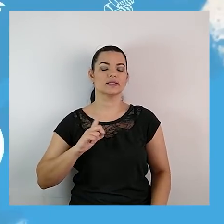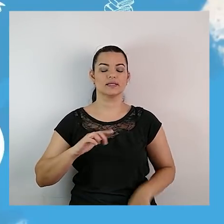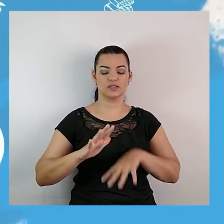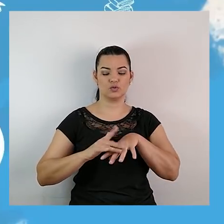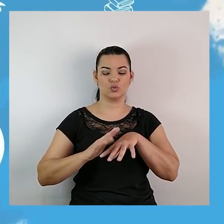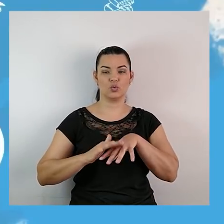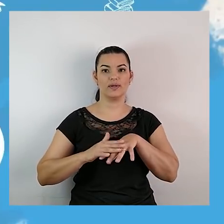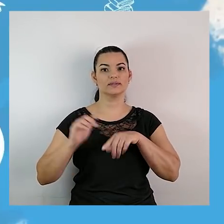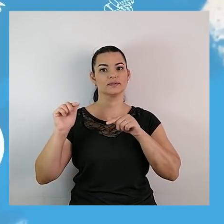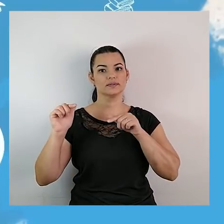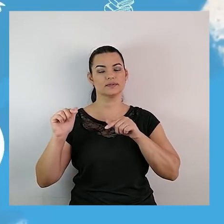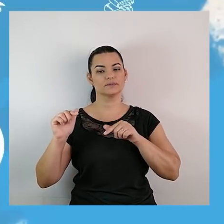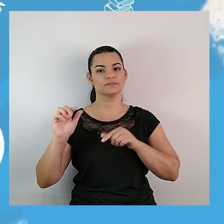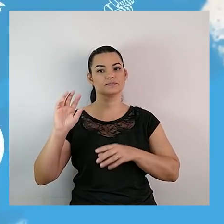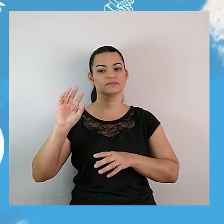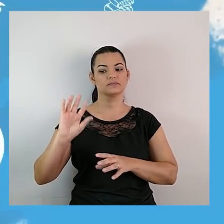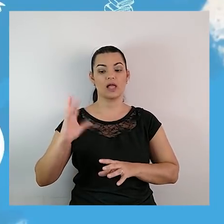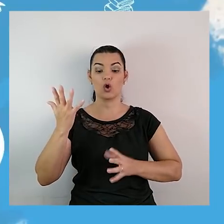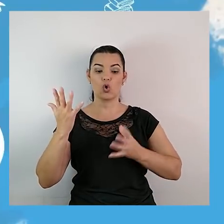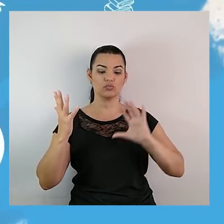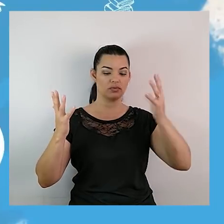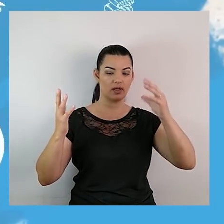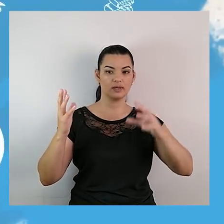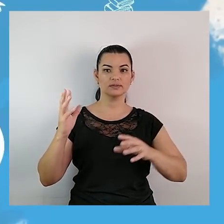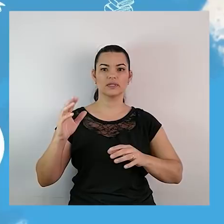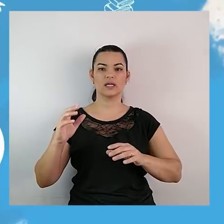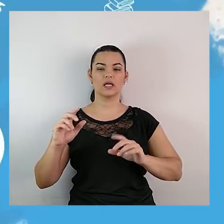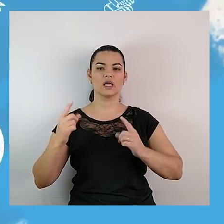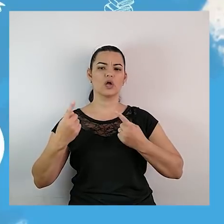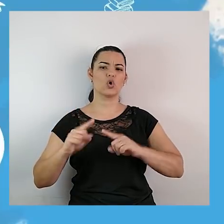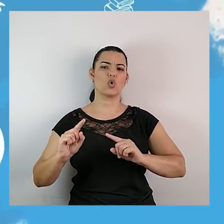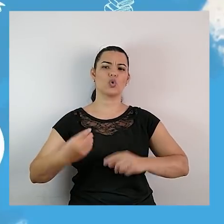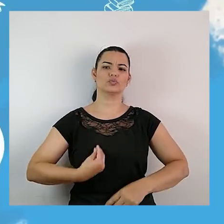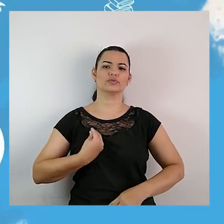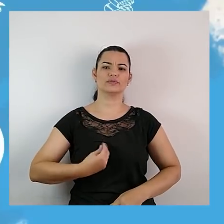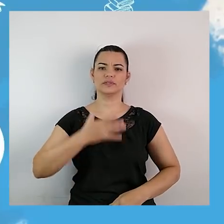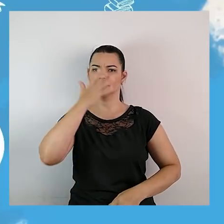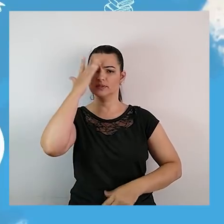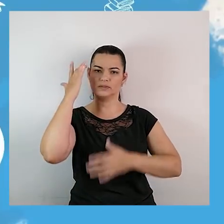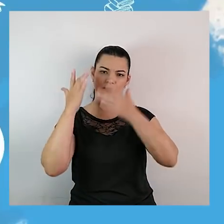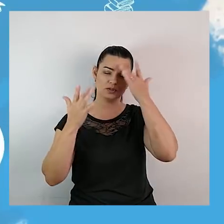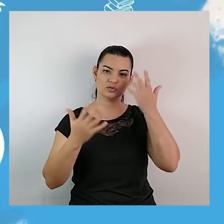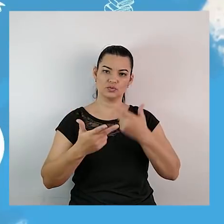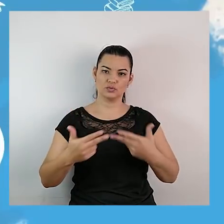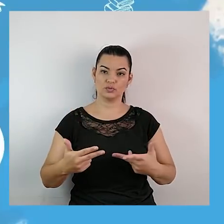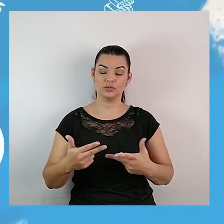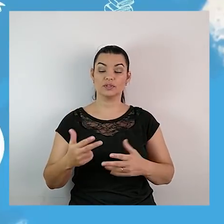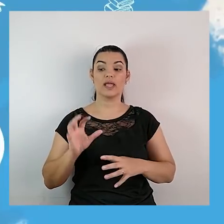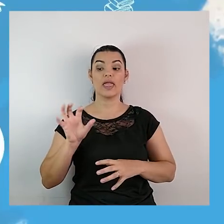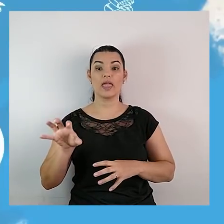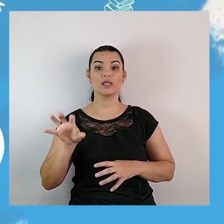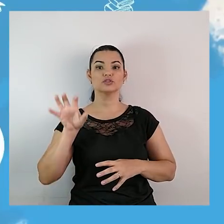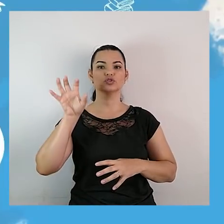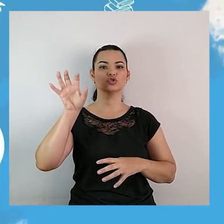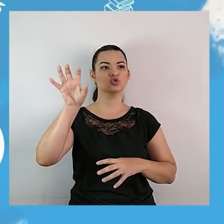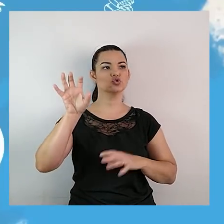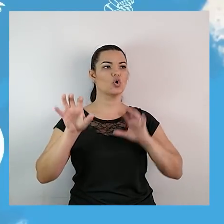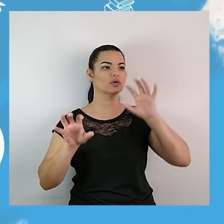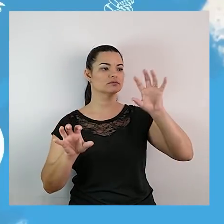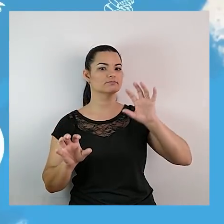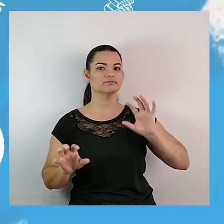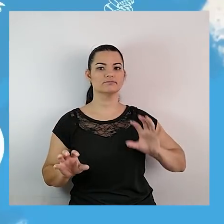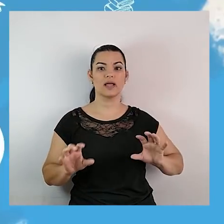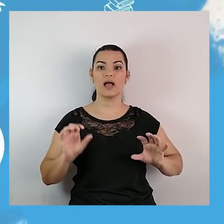essa doença acontecendo, prejudicando as pessoas em algumas regiões, ó, algumas